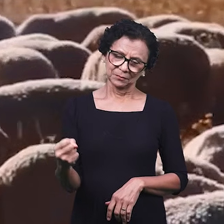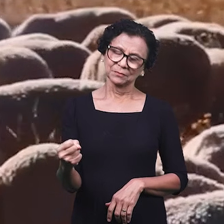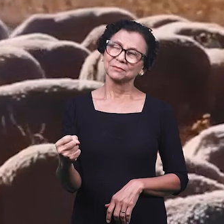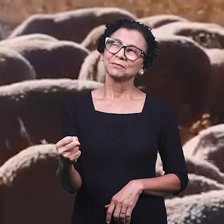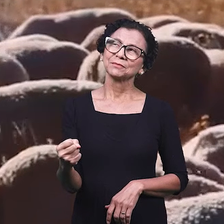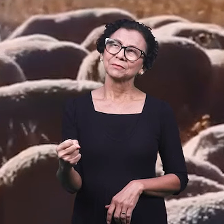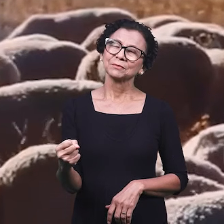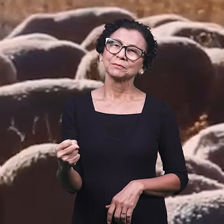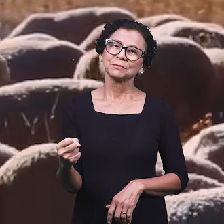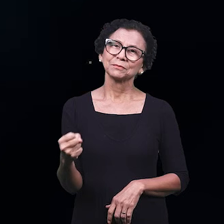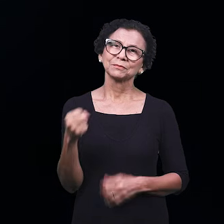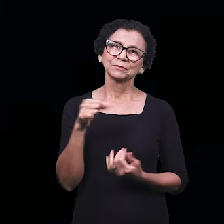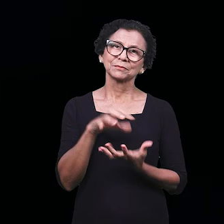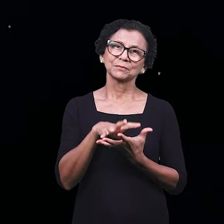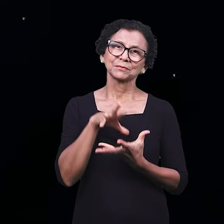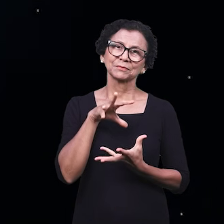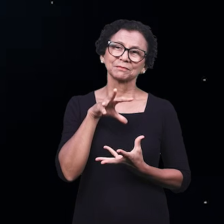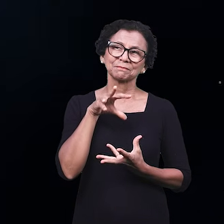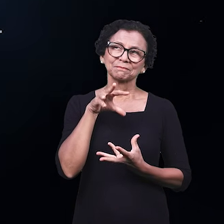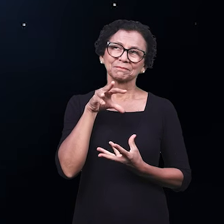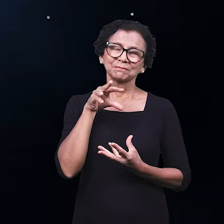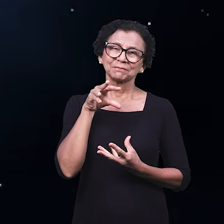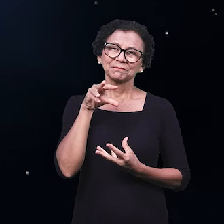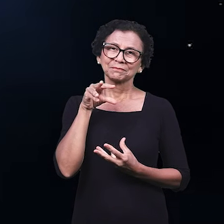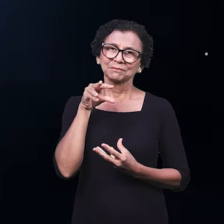pastor, livra minha alma